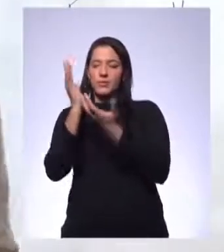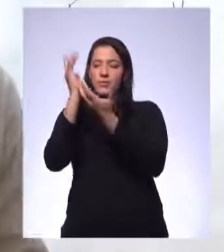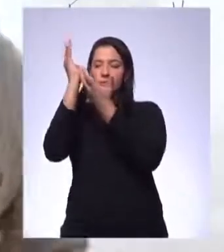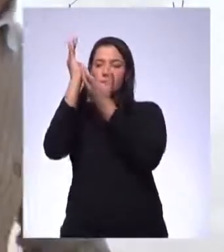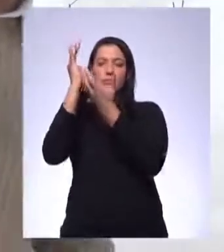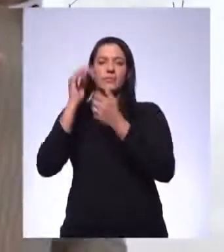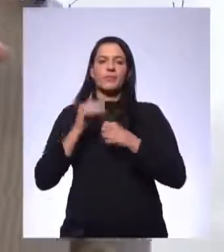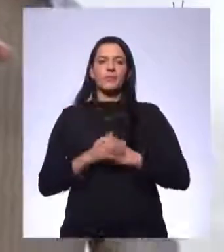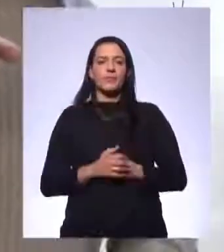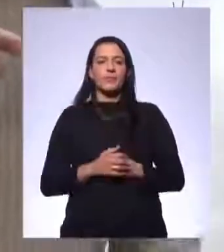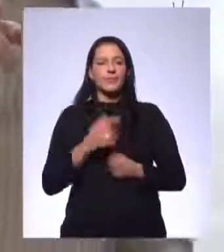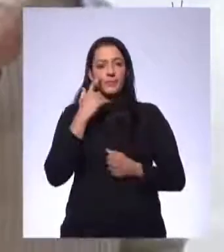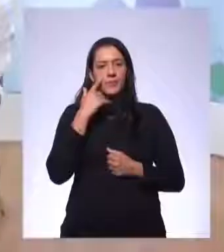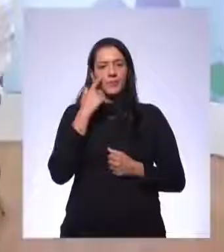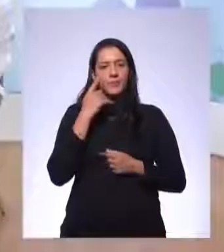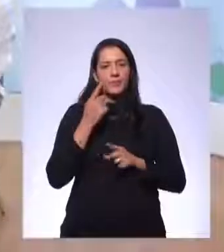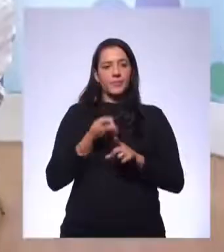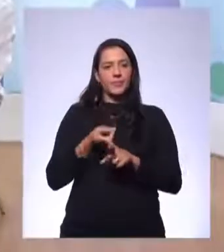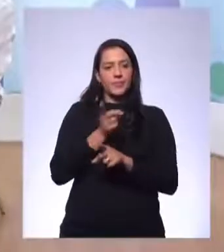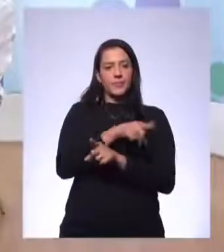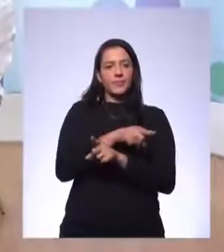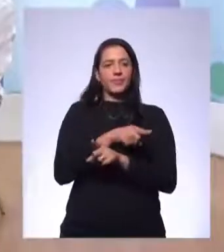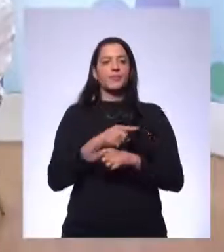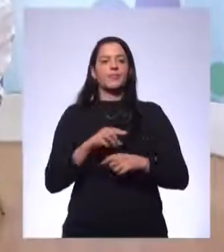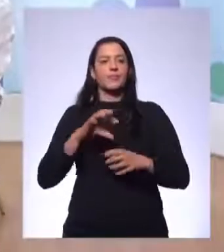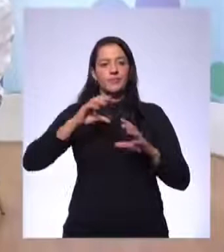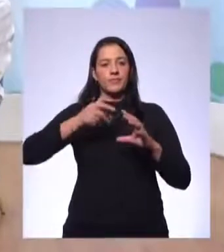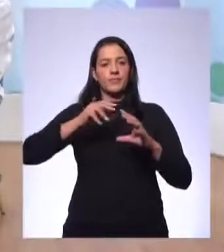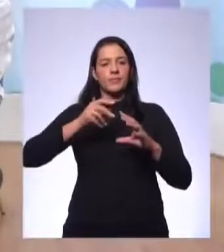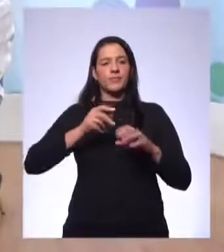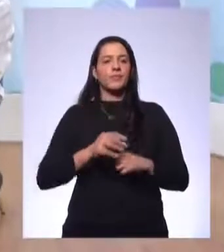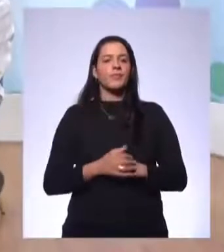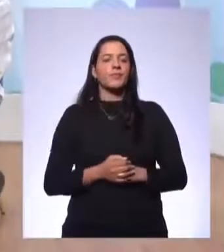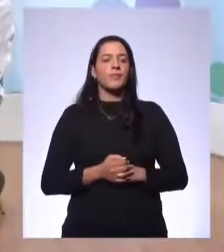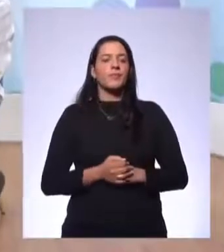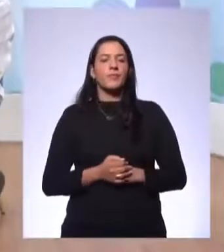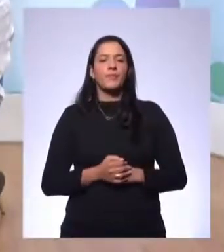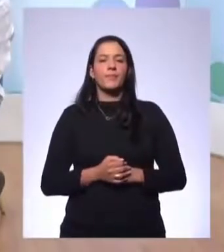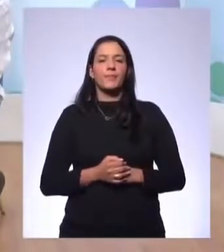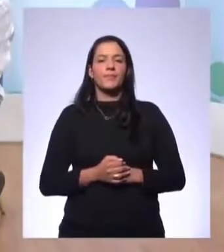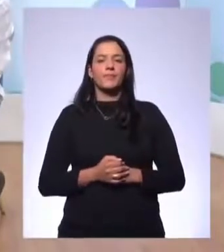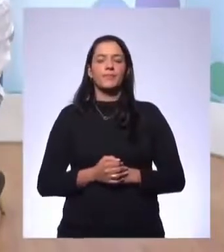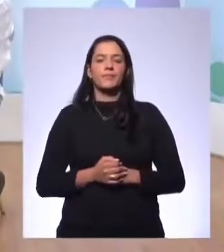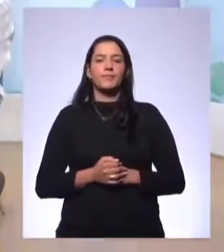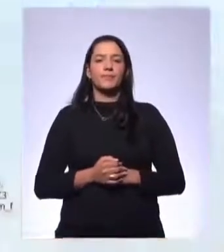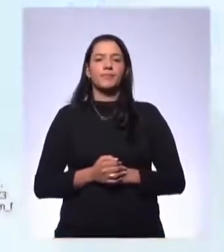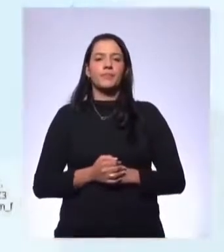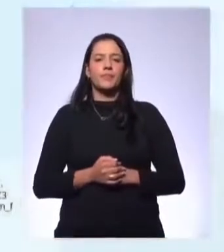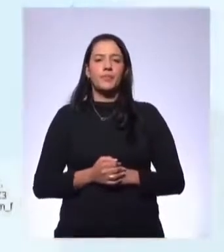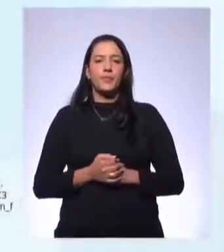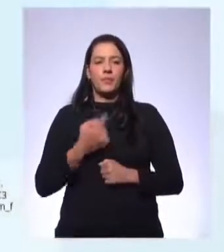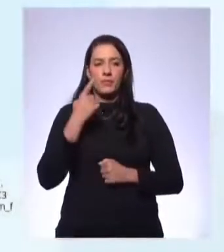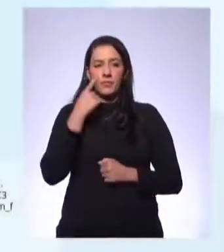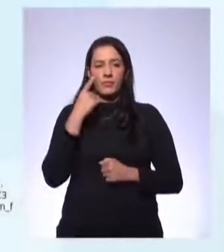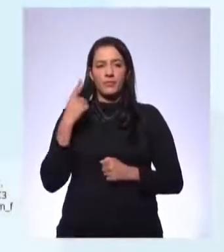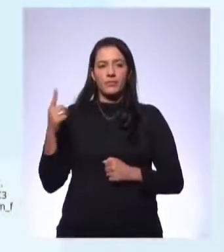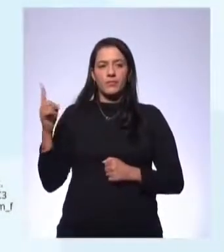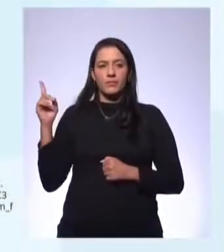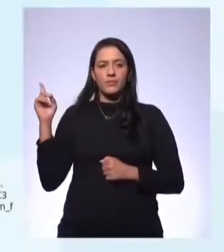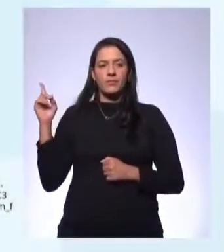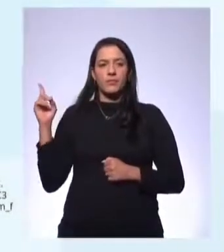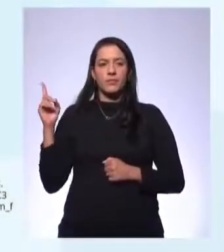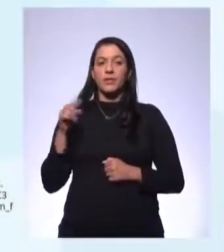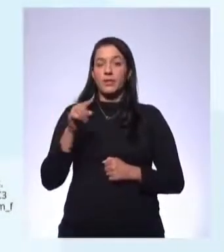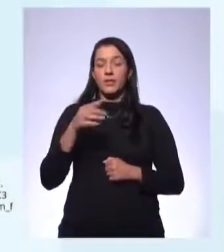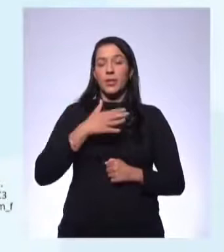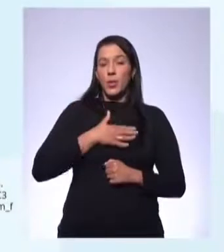entendeu? Agora, volta o slidezinho que tem a torneirinha lá para comentar. Se você prestar bastante atenção, sobretudo quem gosta de